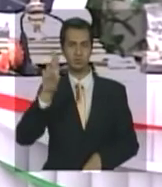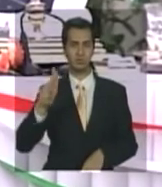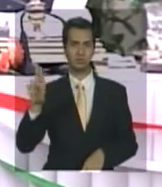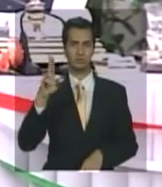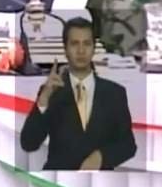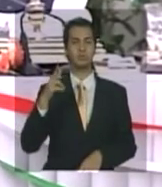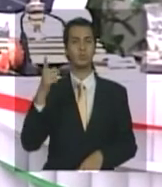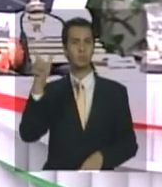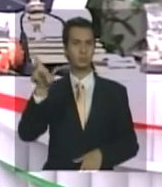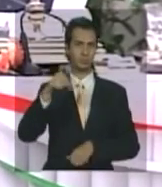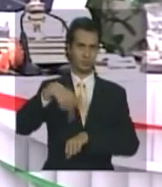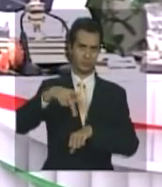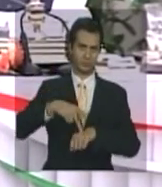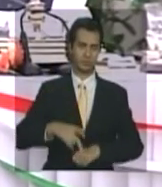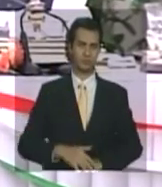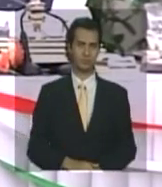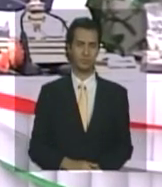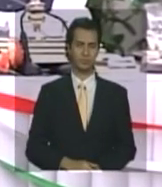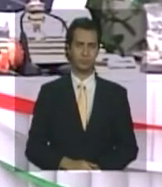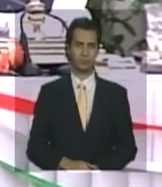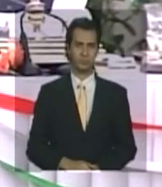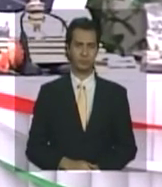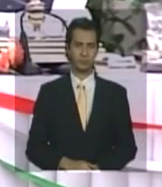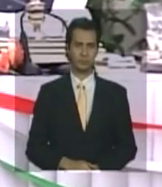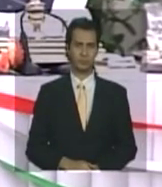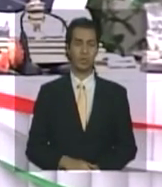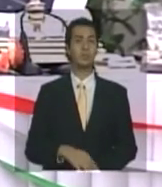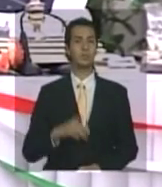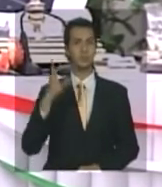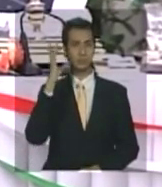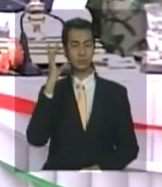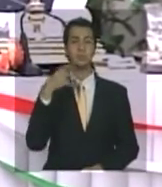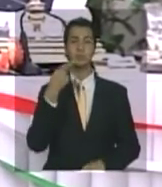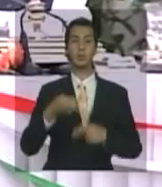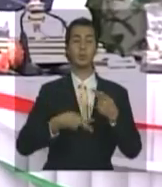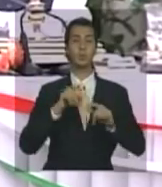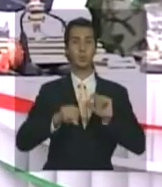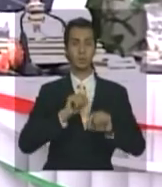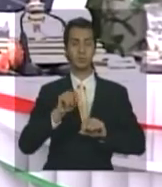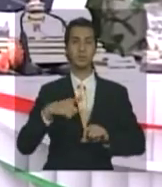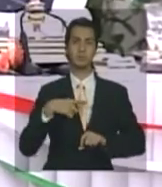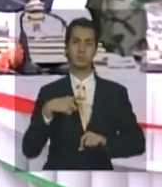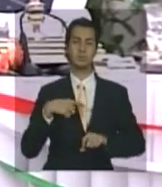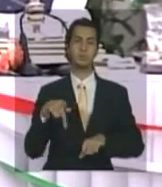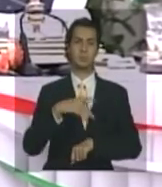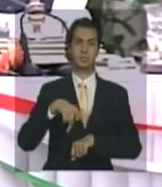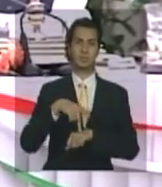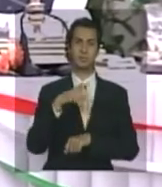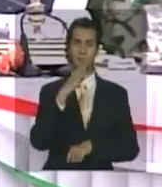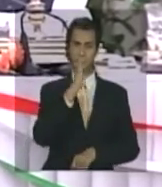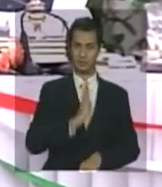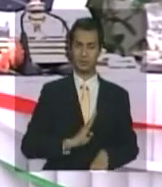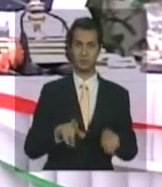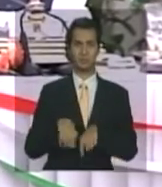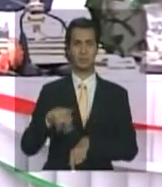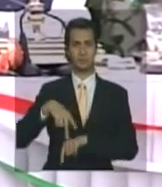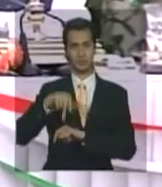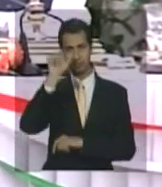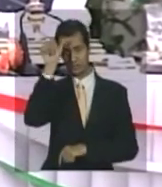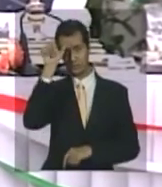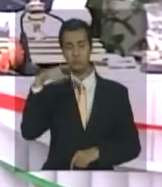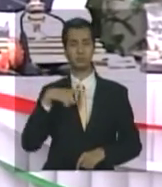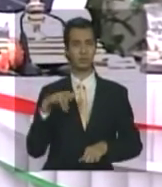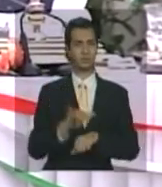Rousseff disse que Brasil e Índia estão construindo uma parceria estratégica inspirada em ideais comuns. Ela destacou o crescimento das